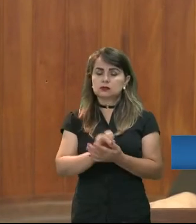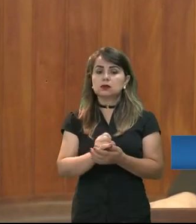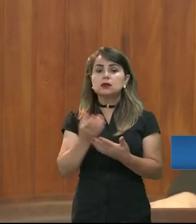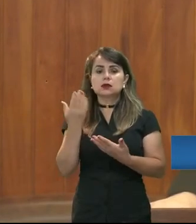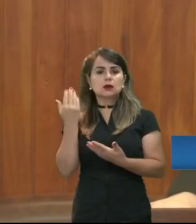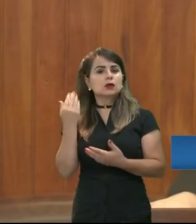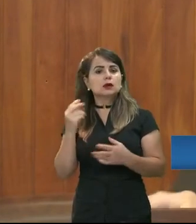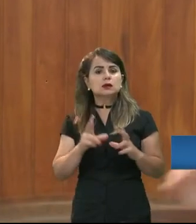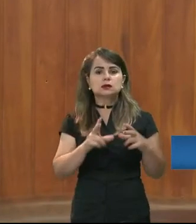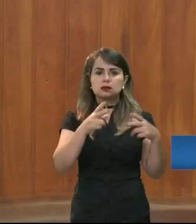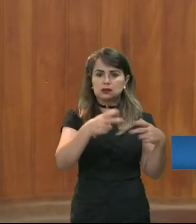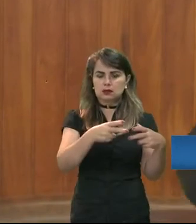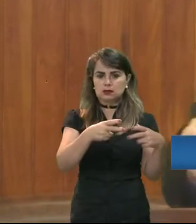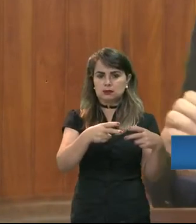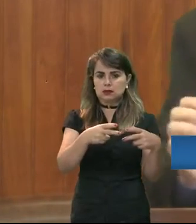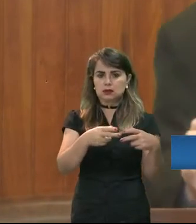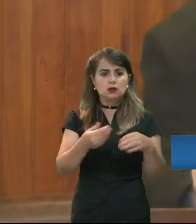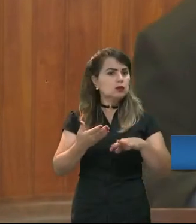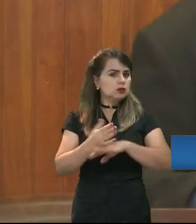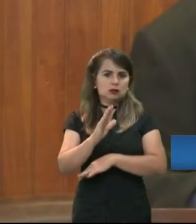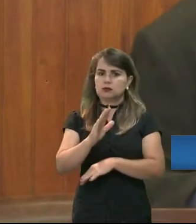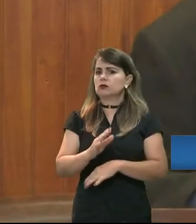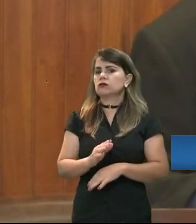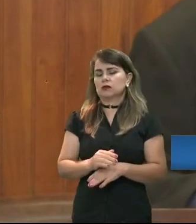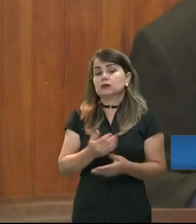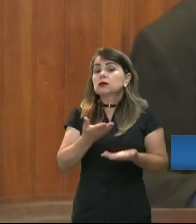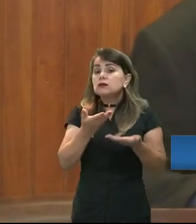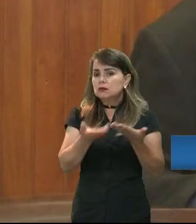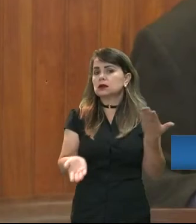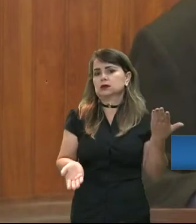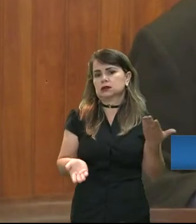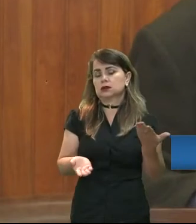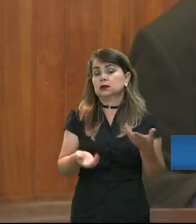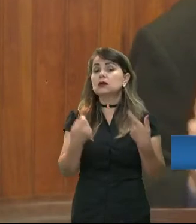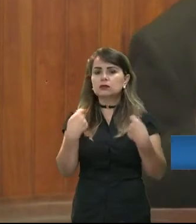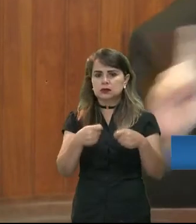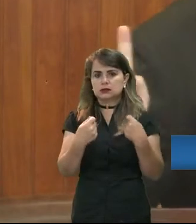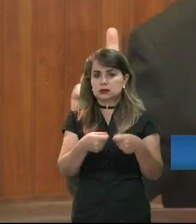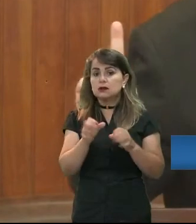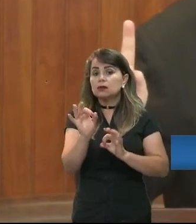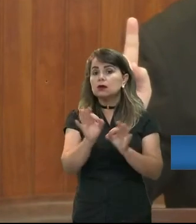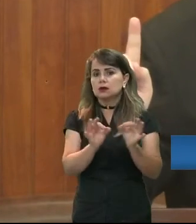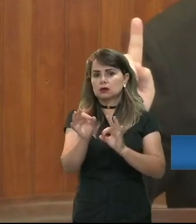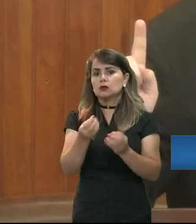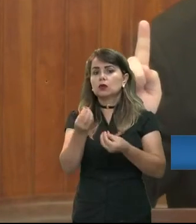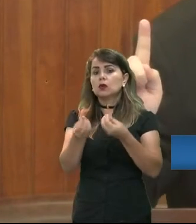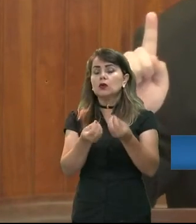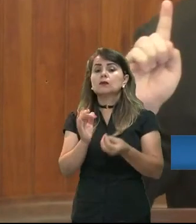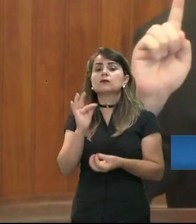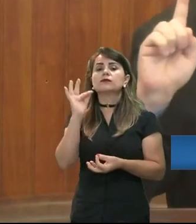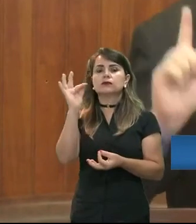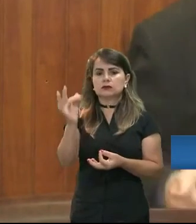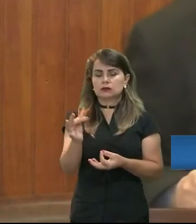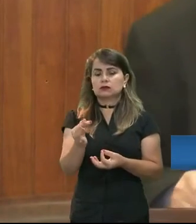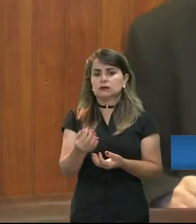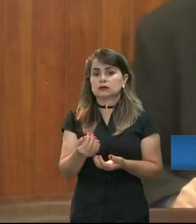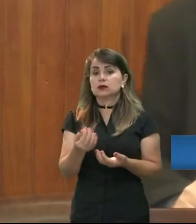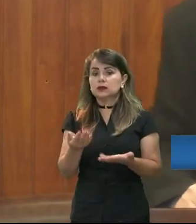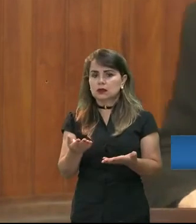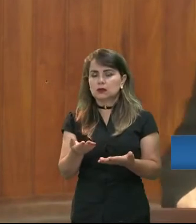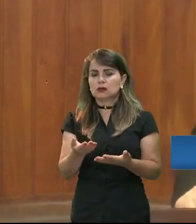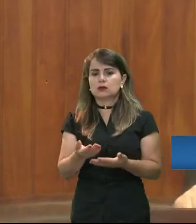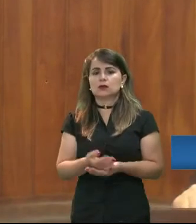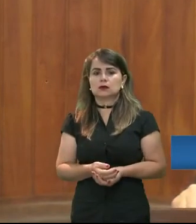época, derrubou o meu projeto. Então nós temos que pensar o que vamos fazer. Eu só quero dizer, isso foi em 2019,